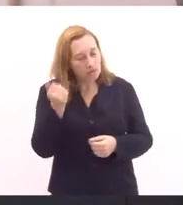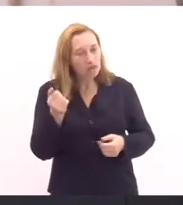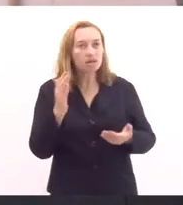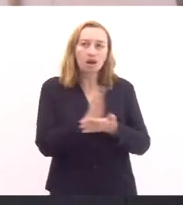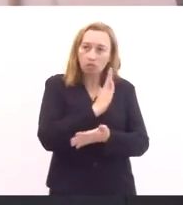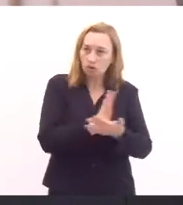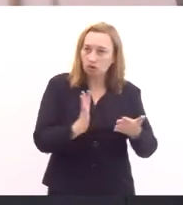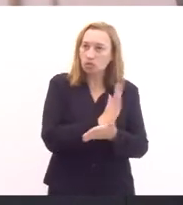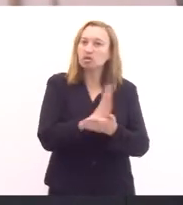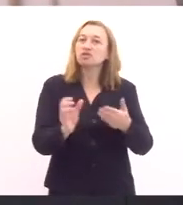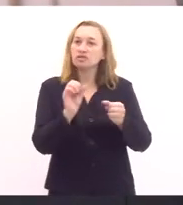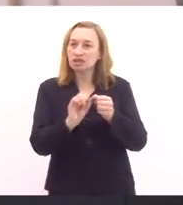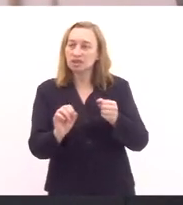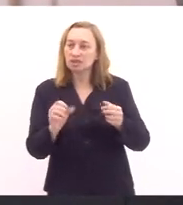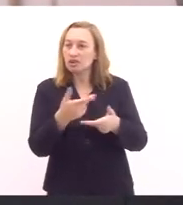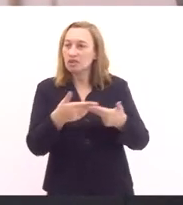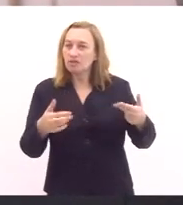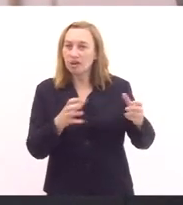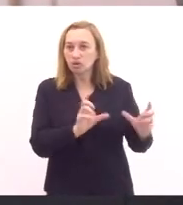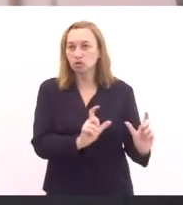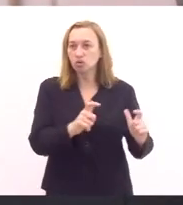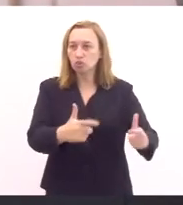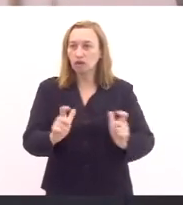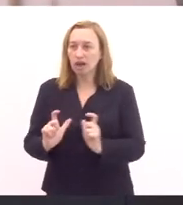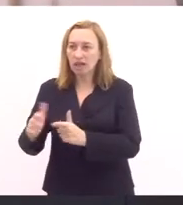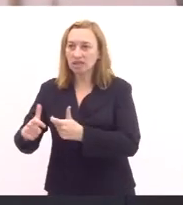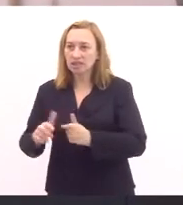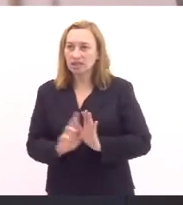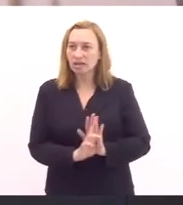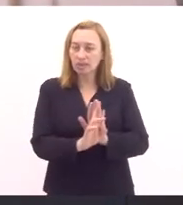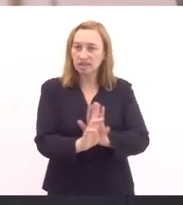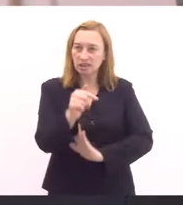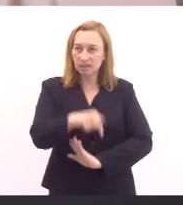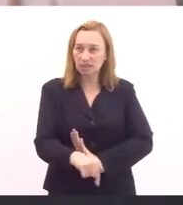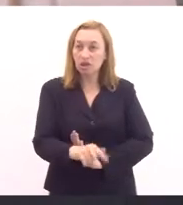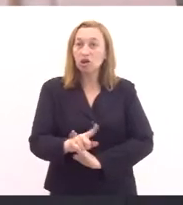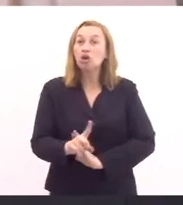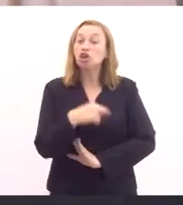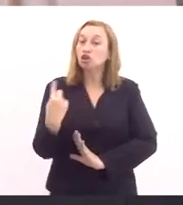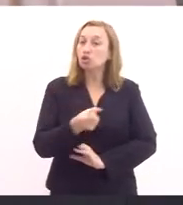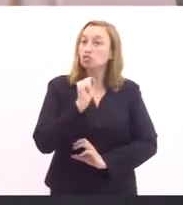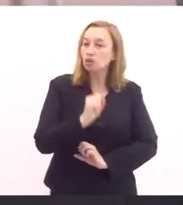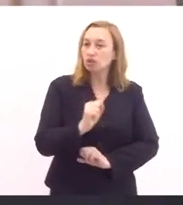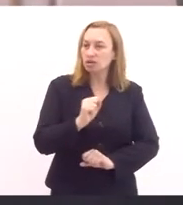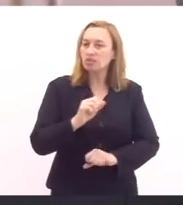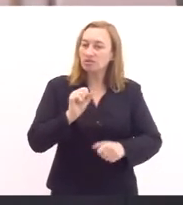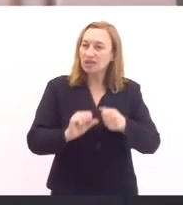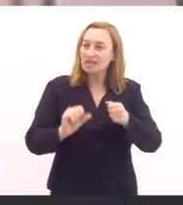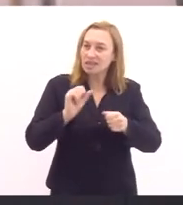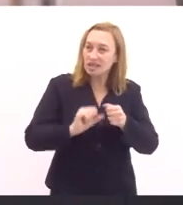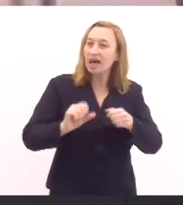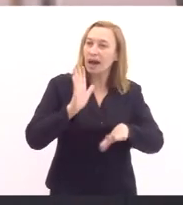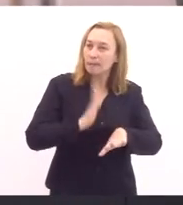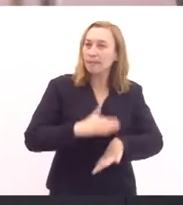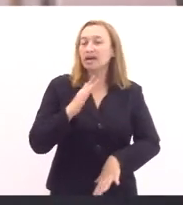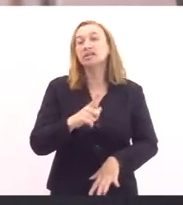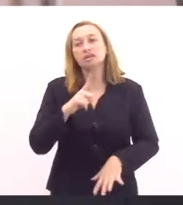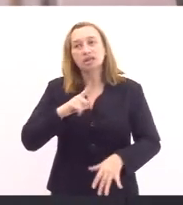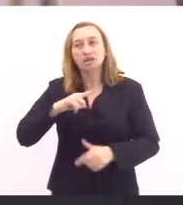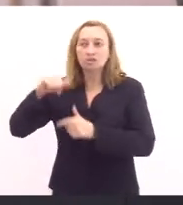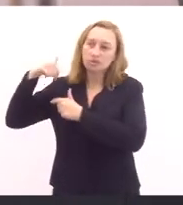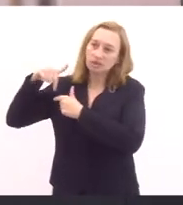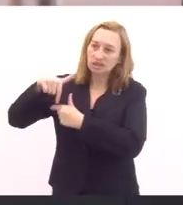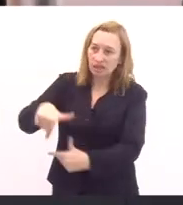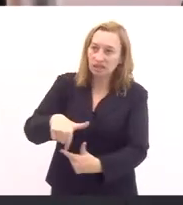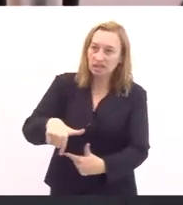está sendo feita pelos vários órgãos que estão aqui presente e o que que nós podemos fazer a mais porque nós temos realmente uma tradição